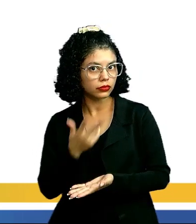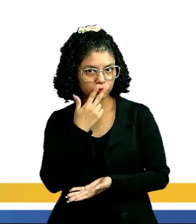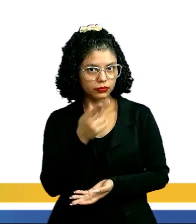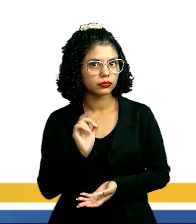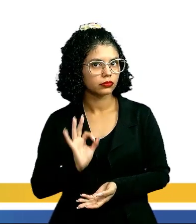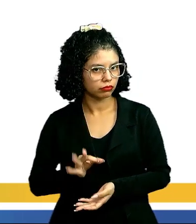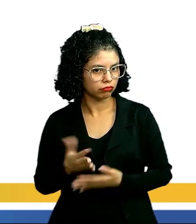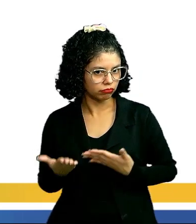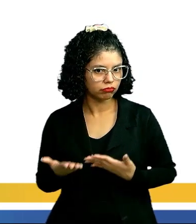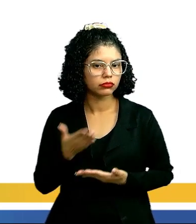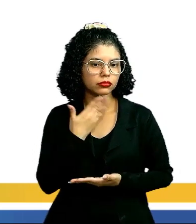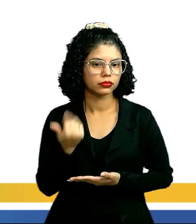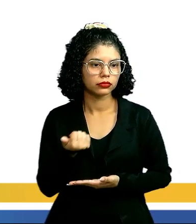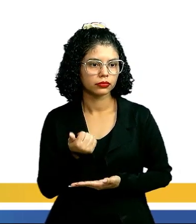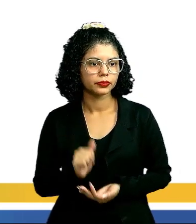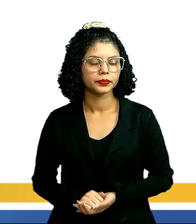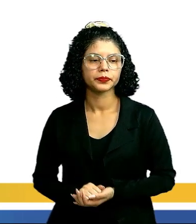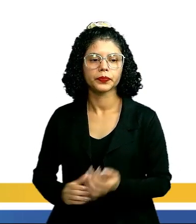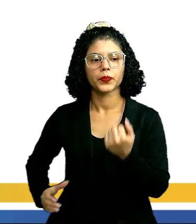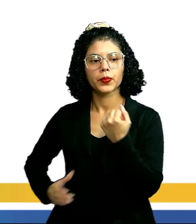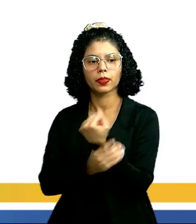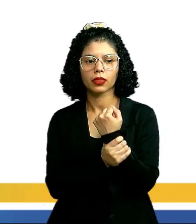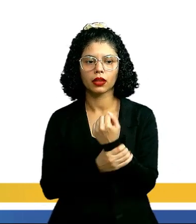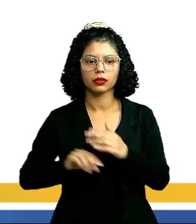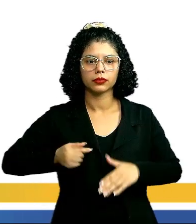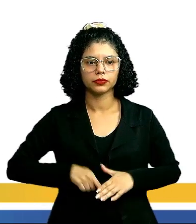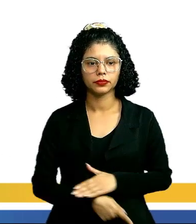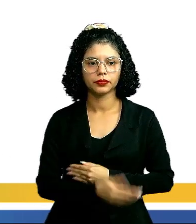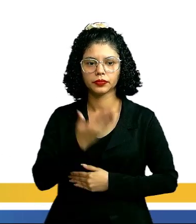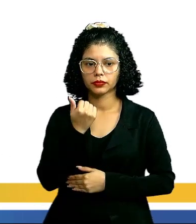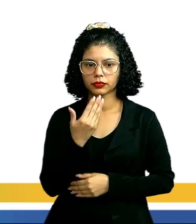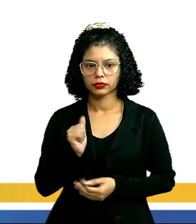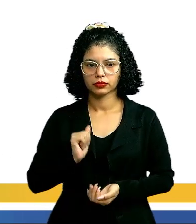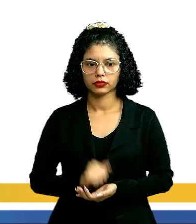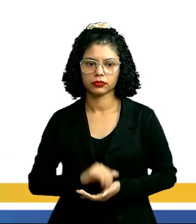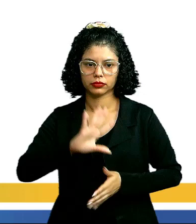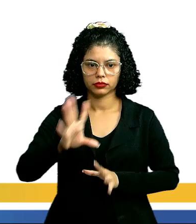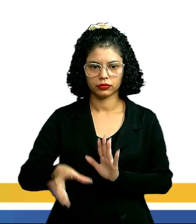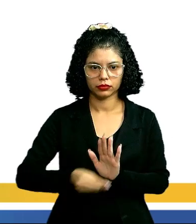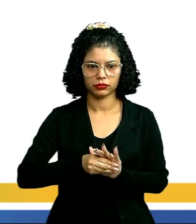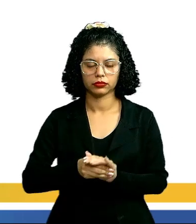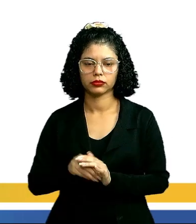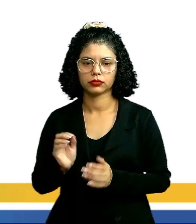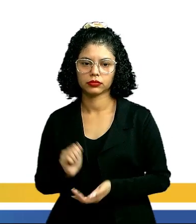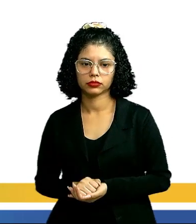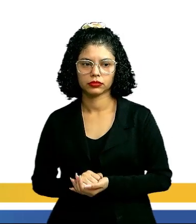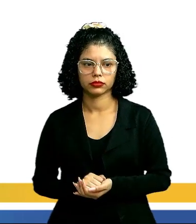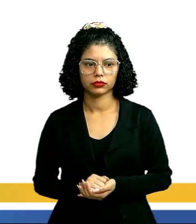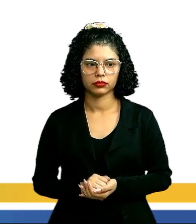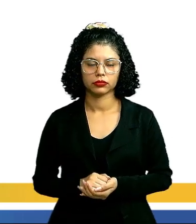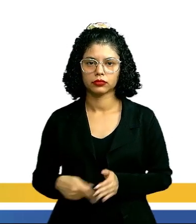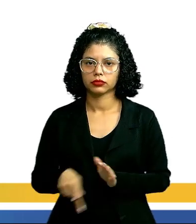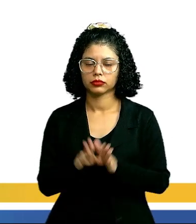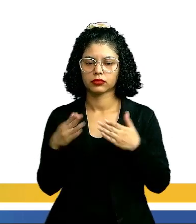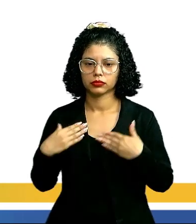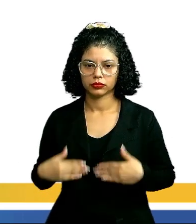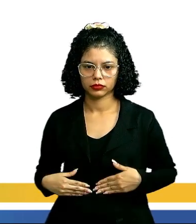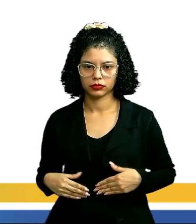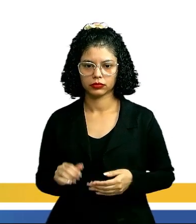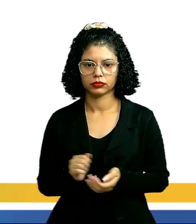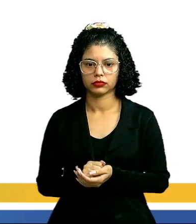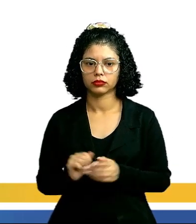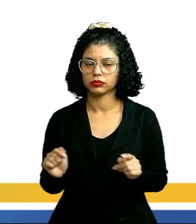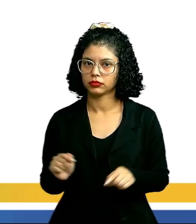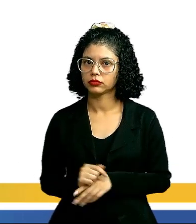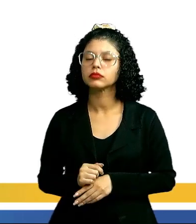parece que esse aí está mais correto. Segurar-se dentro do marsúpio e alimentar-se dos anexos embrionários presos a seu